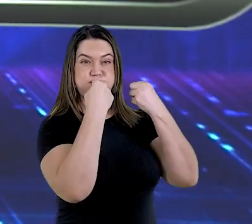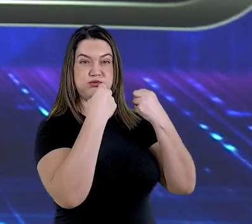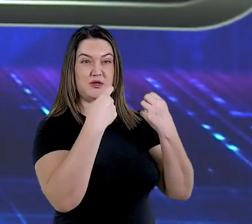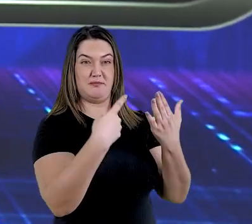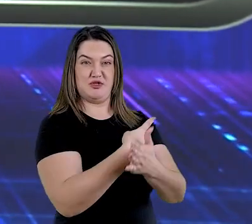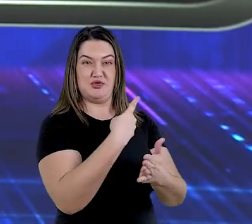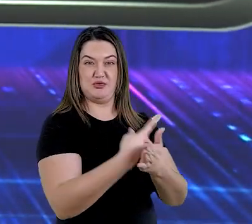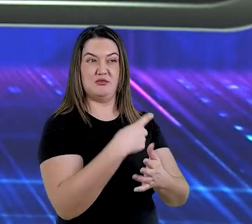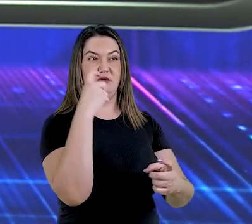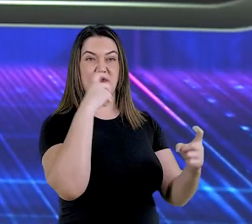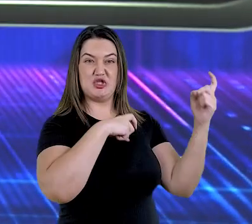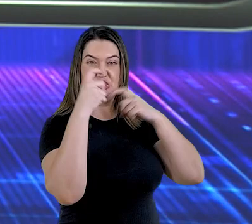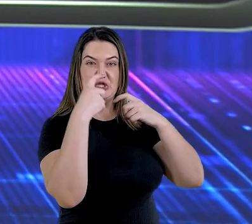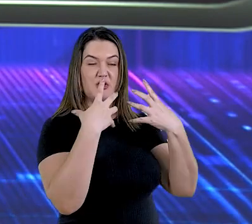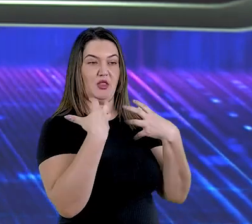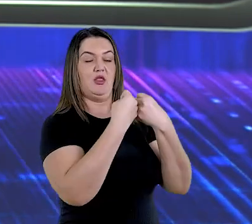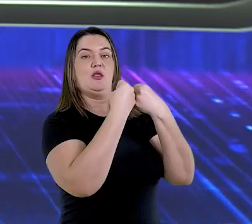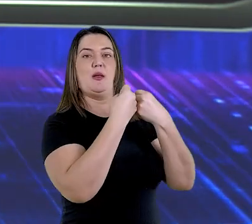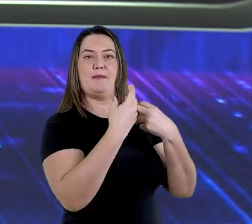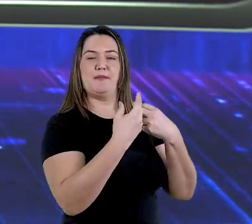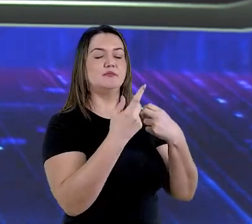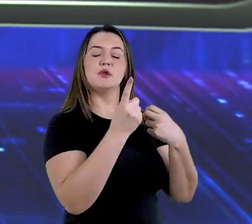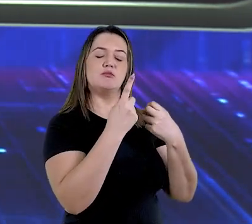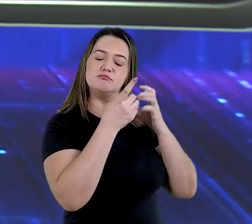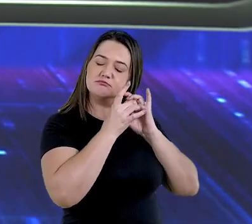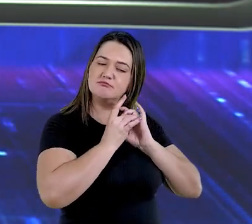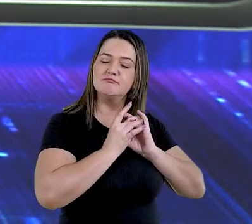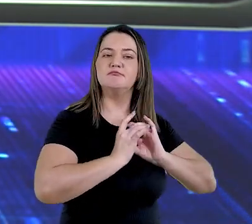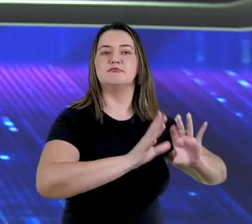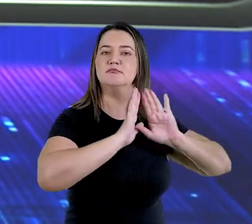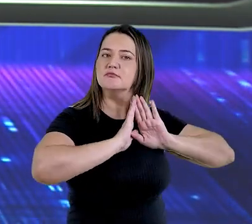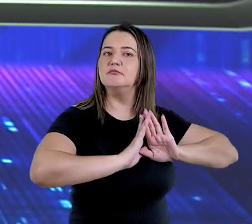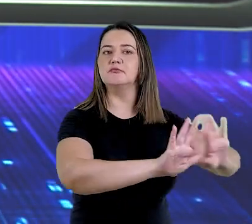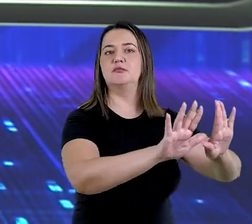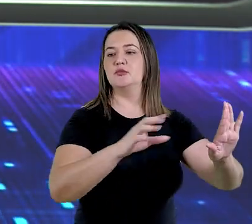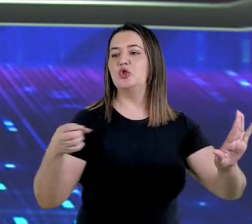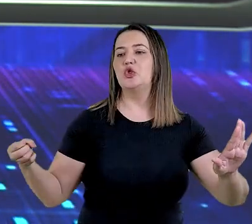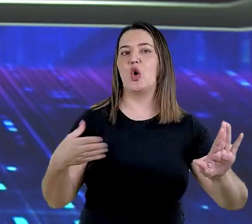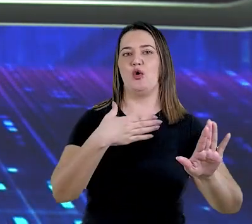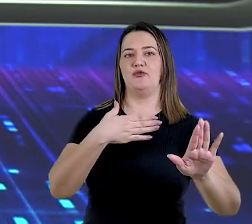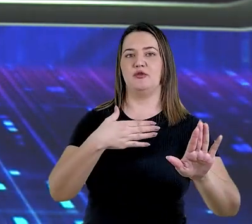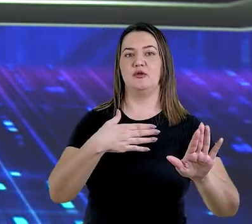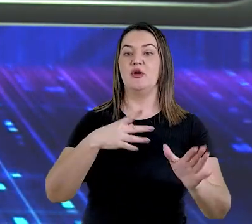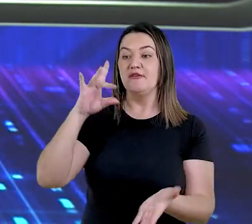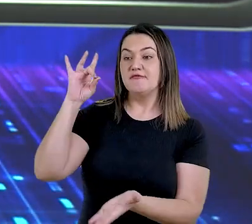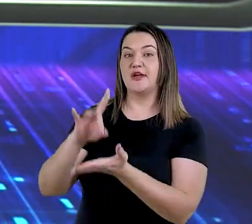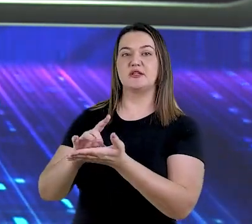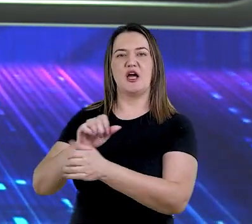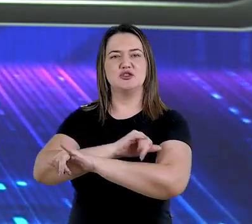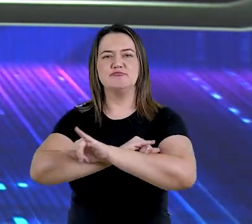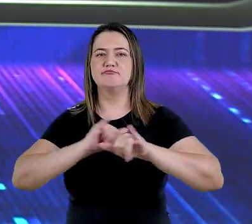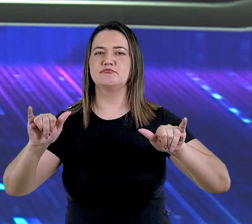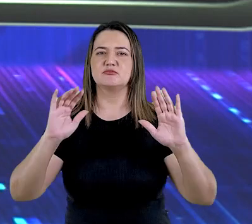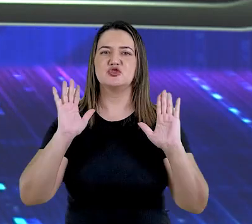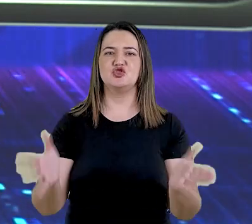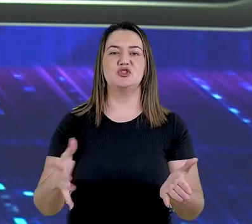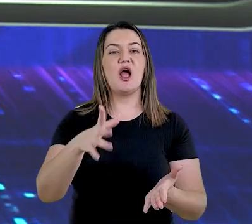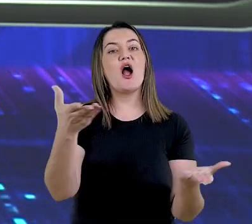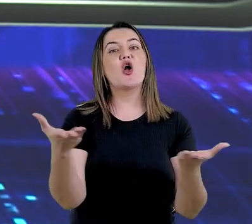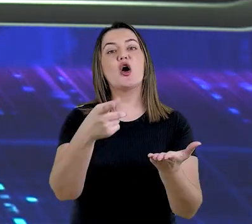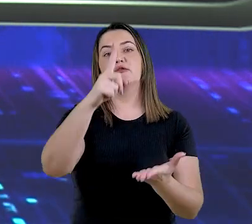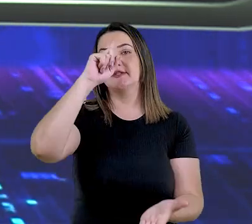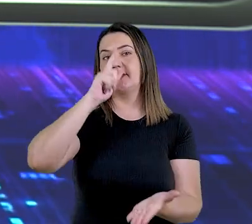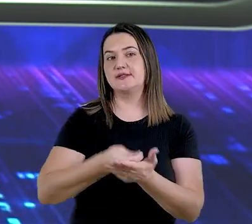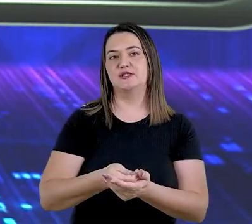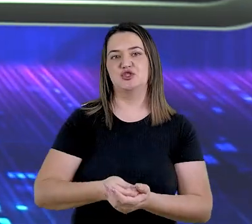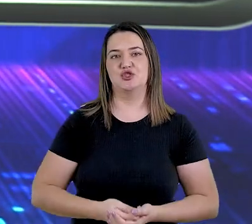não precisa ficar preso à Babilônia. O mistério está escancarado. A verdade está exposta. Agora só depende de você. Por isso eu quero